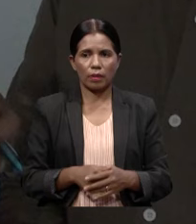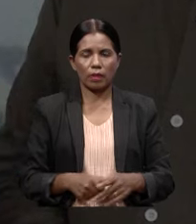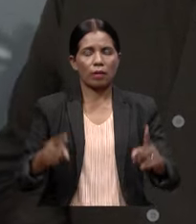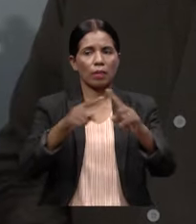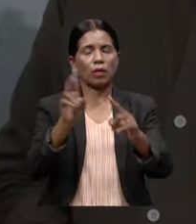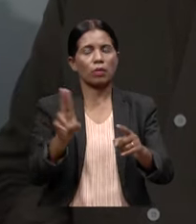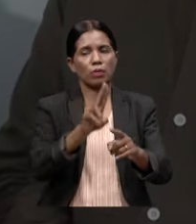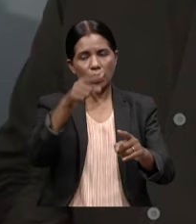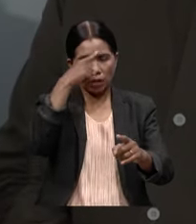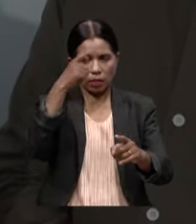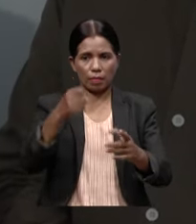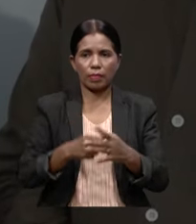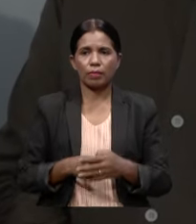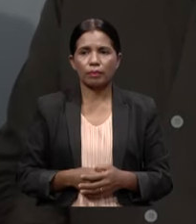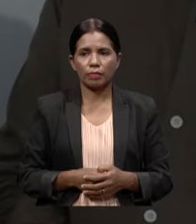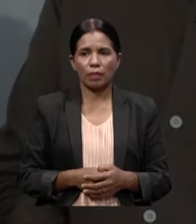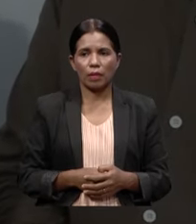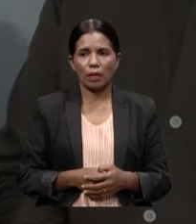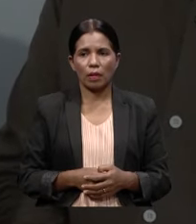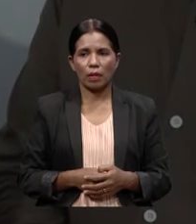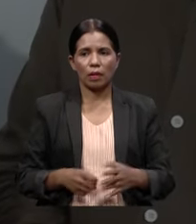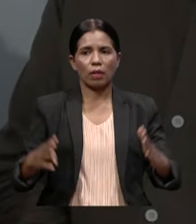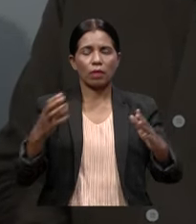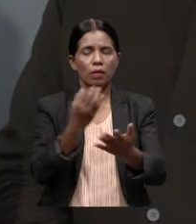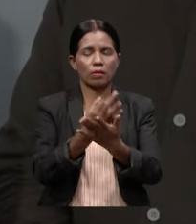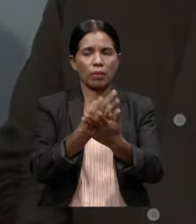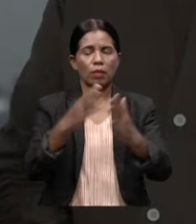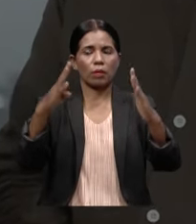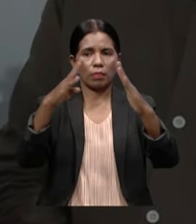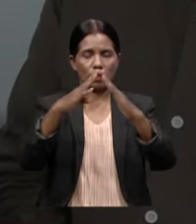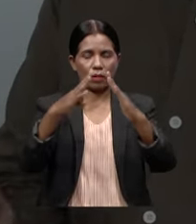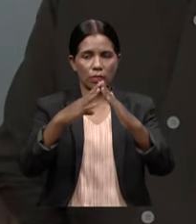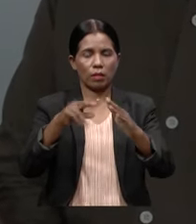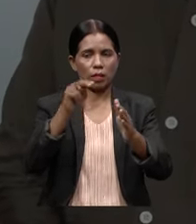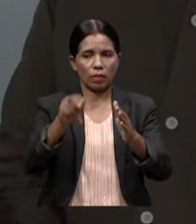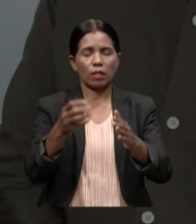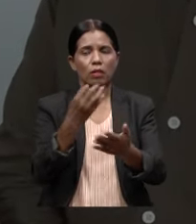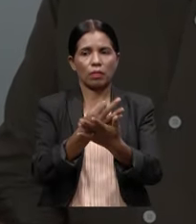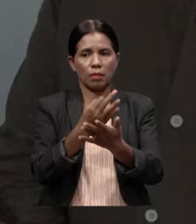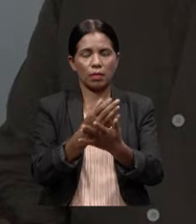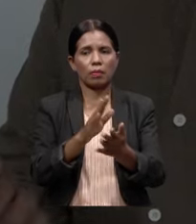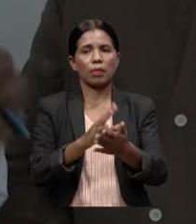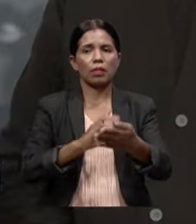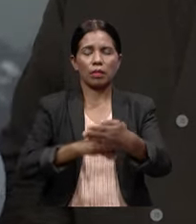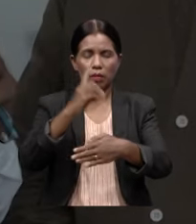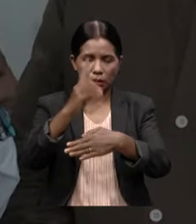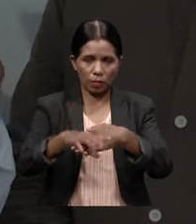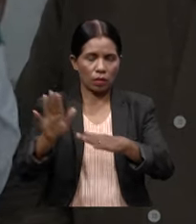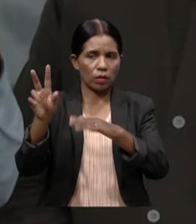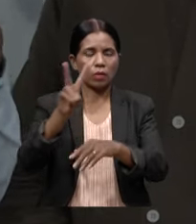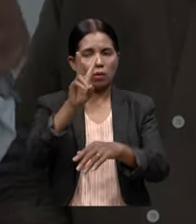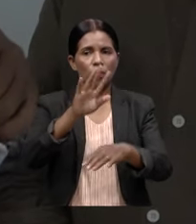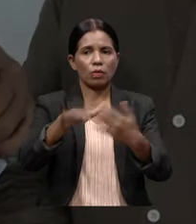execução também uma orçamento boa, né, mas que iba uma, né, orçamento boa, né, mas desenvolvimento rural. Rua ne